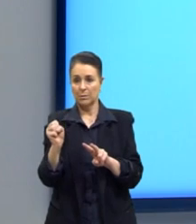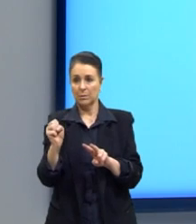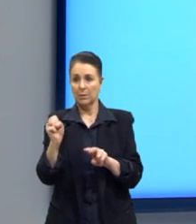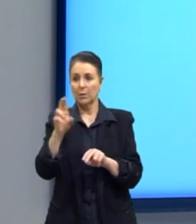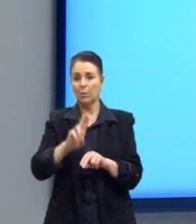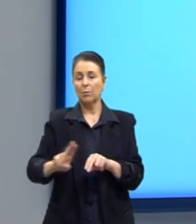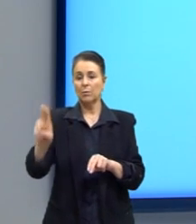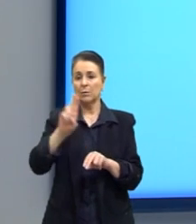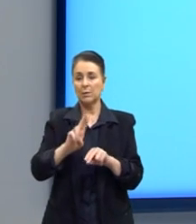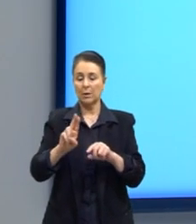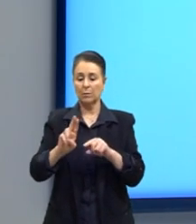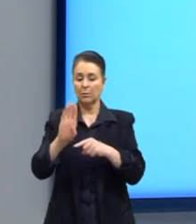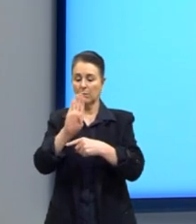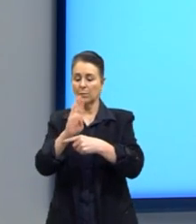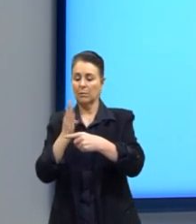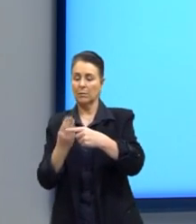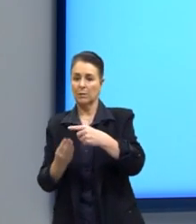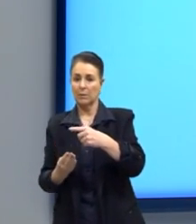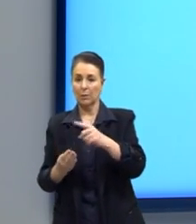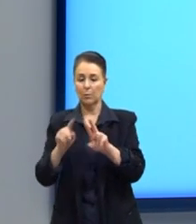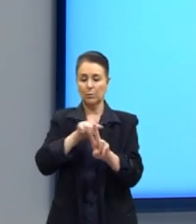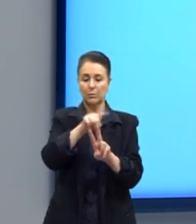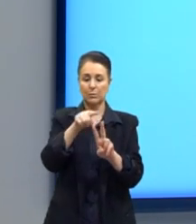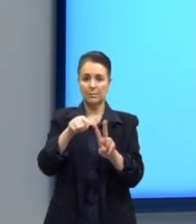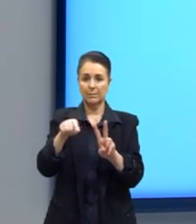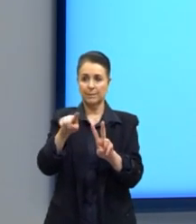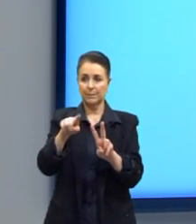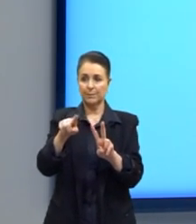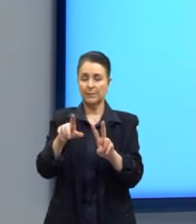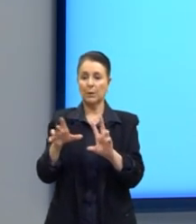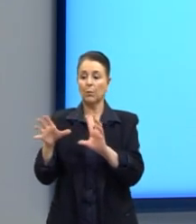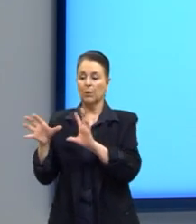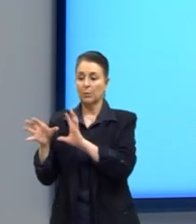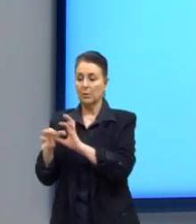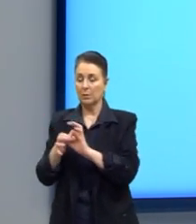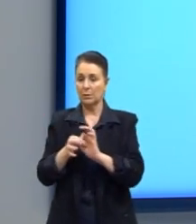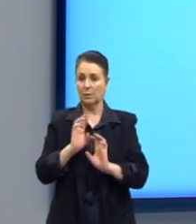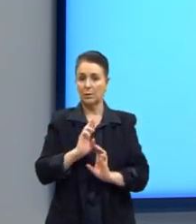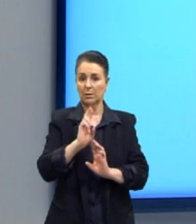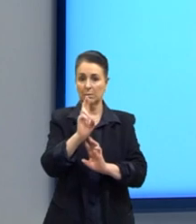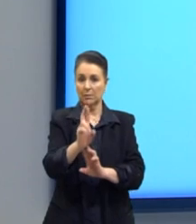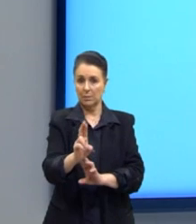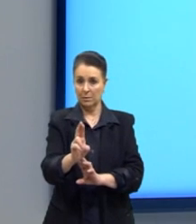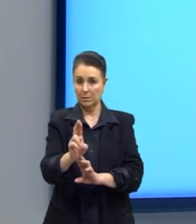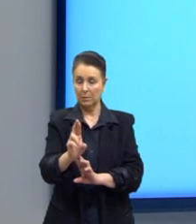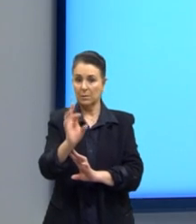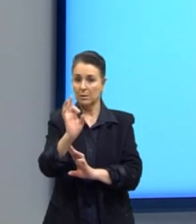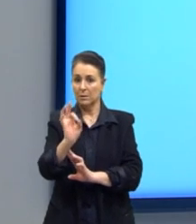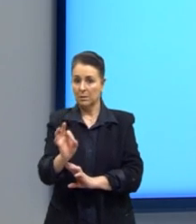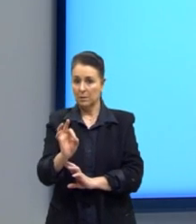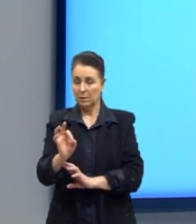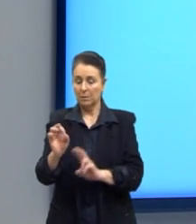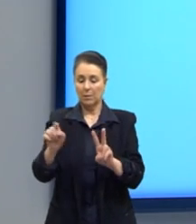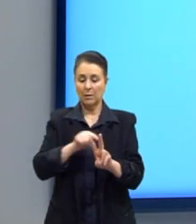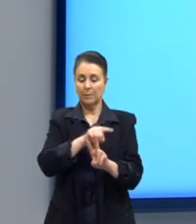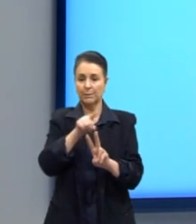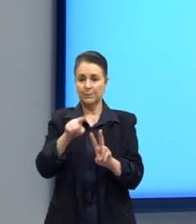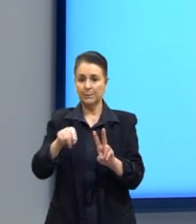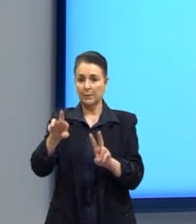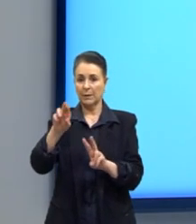ângulos em frações de pi né nesse contexto a nossa resposta seria então em